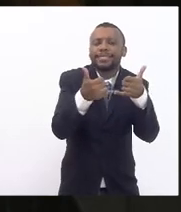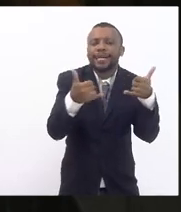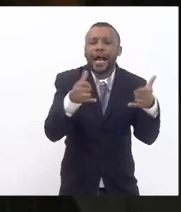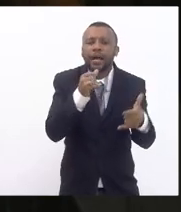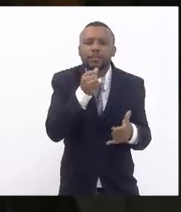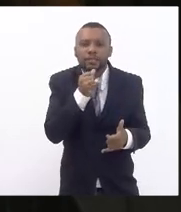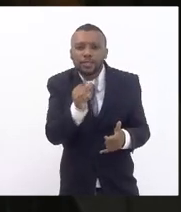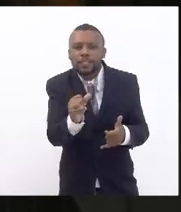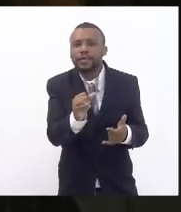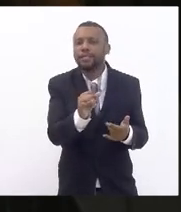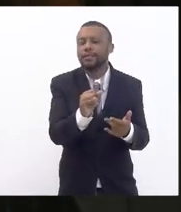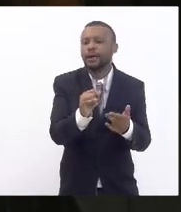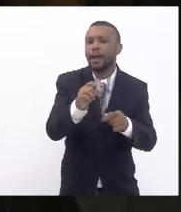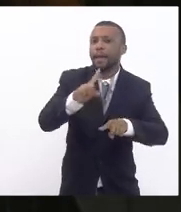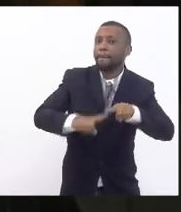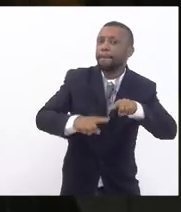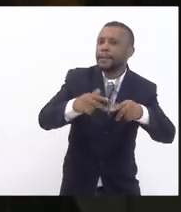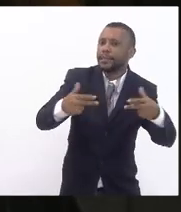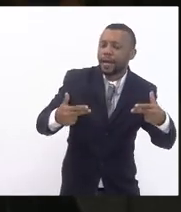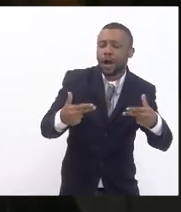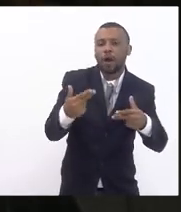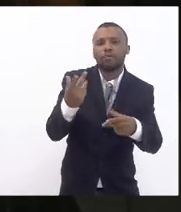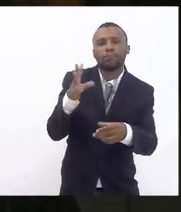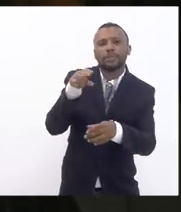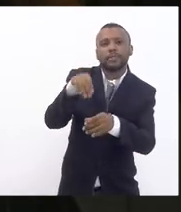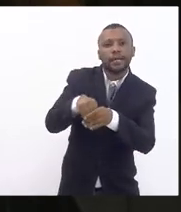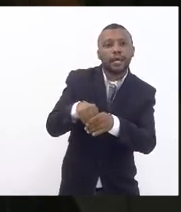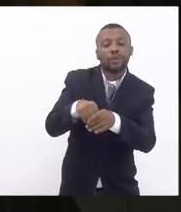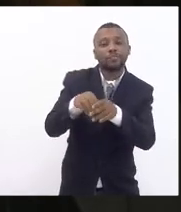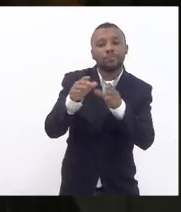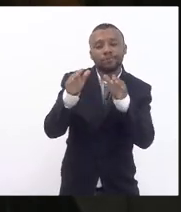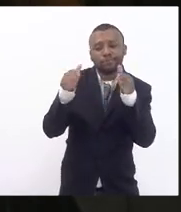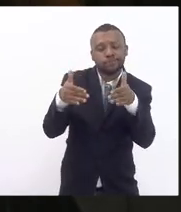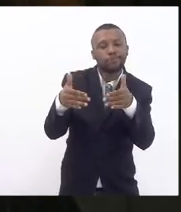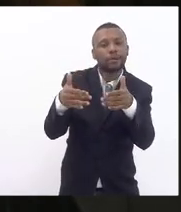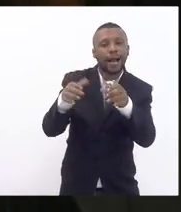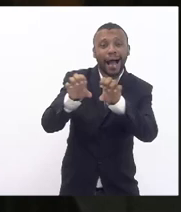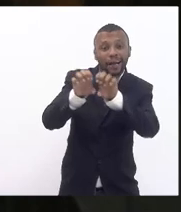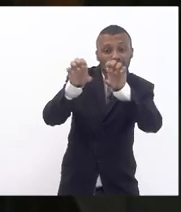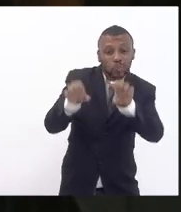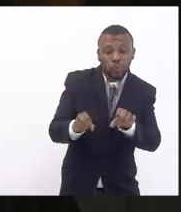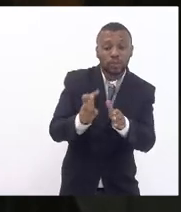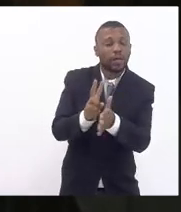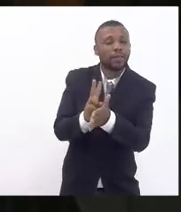e também de outros materiais permanentes que constituem o patrimônio ferroviário do Rio de Janeiro,